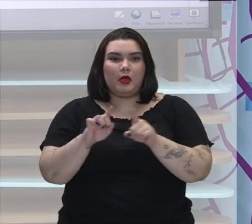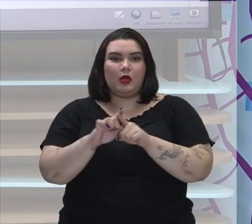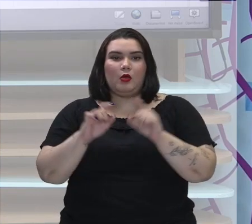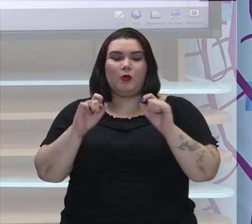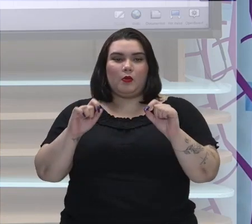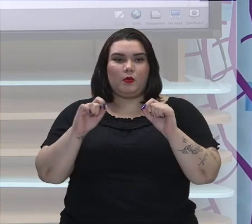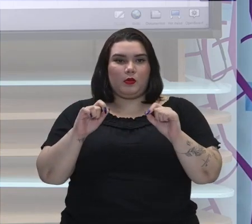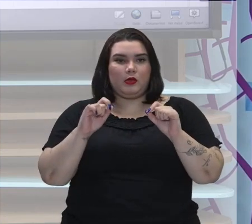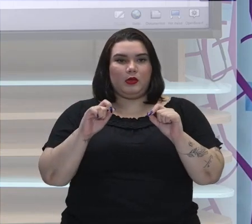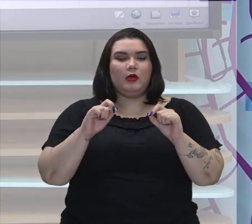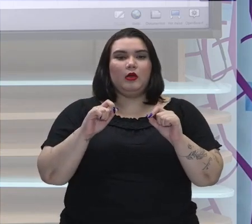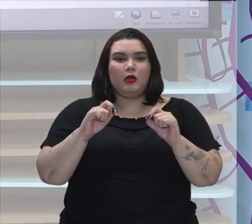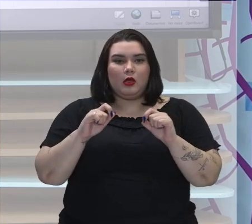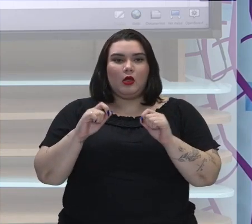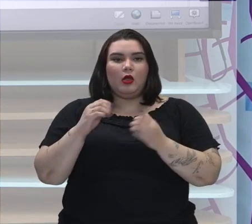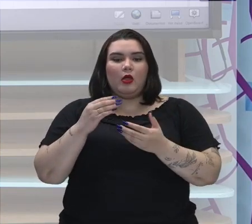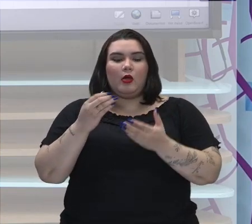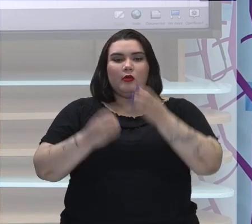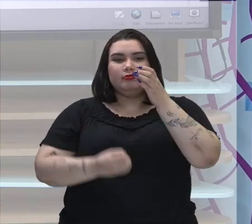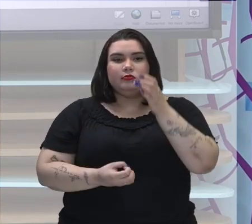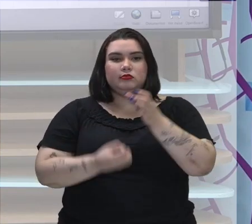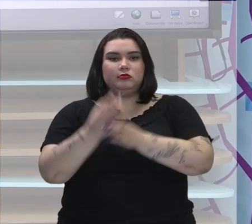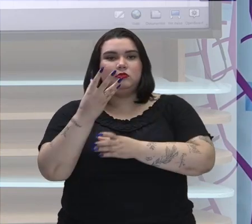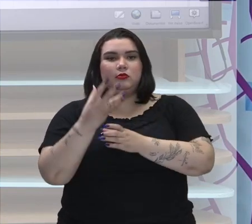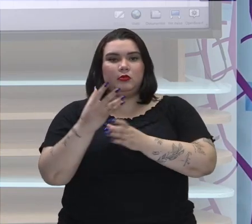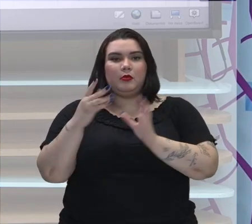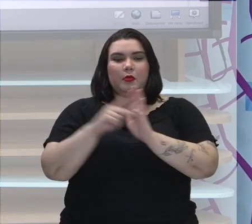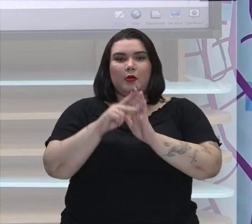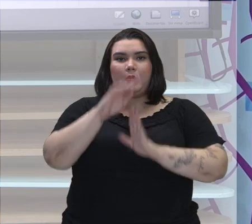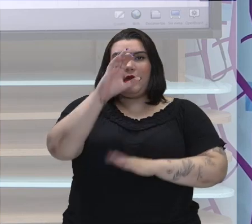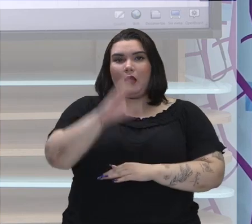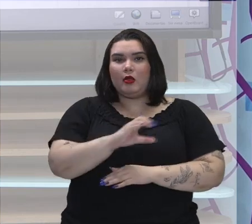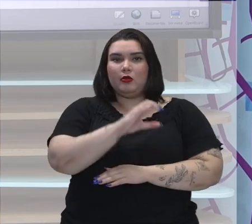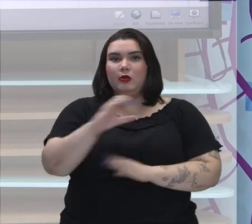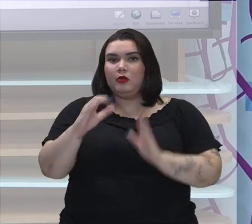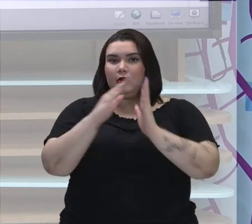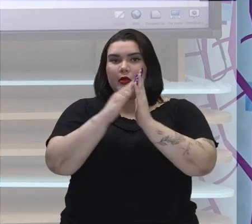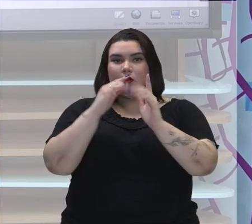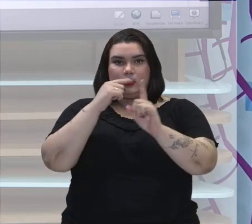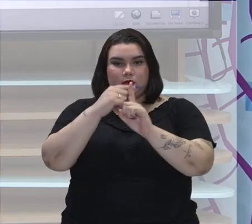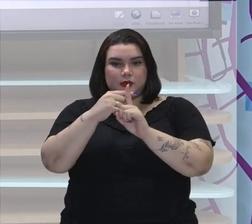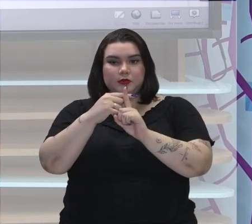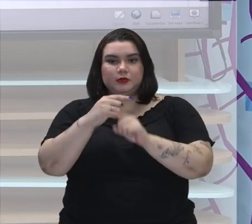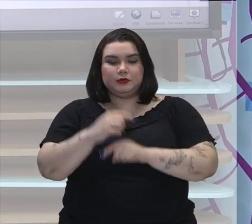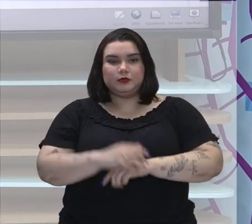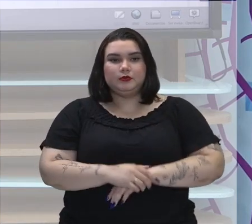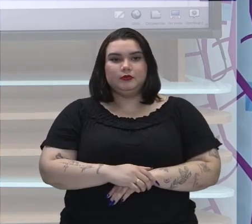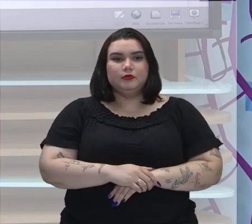da lógica, né, da lógica católica. Porém,